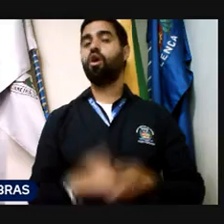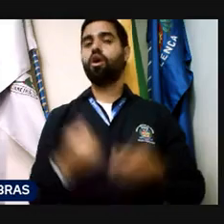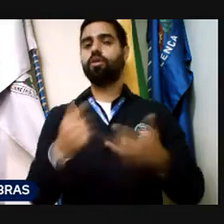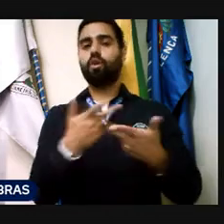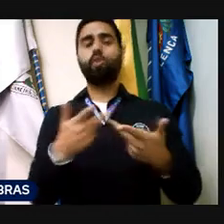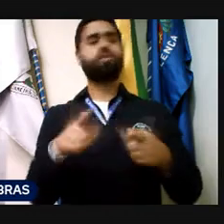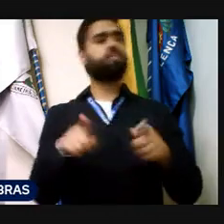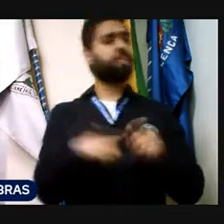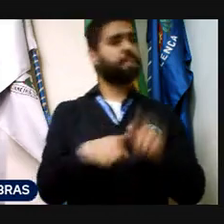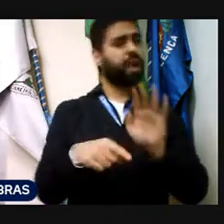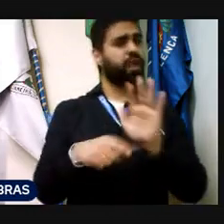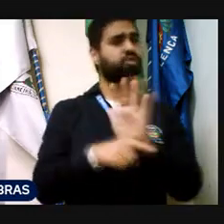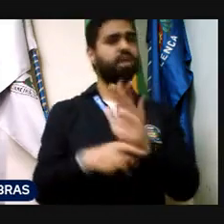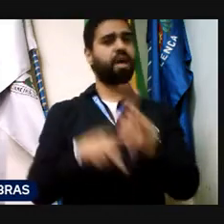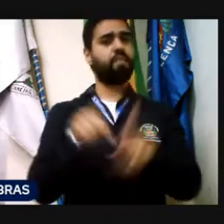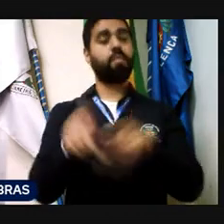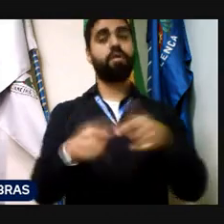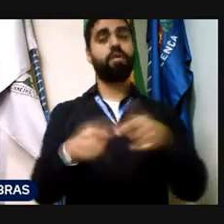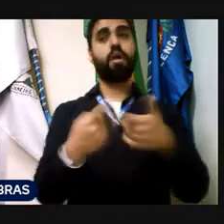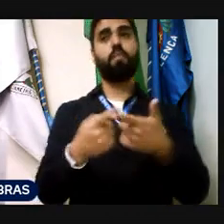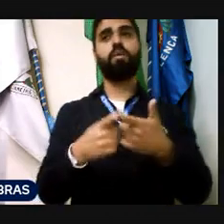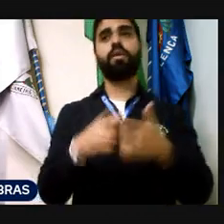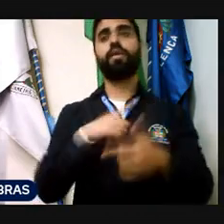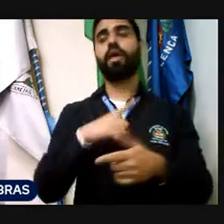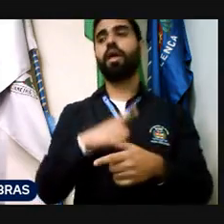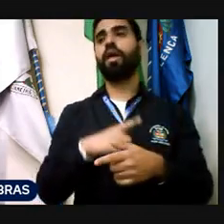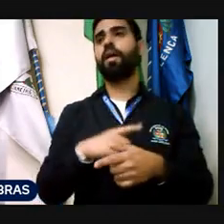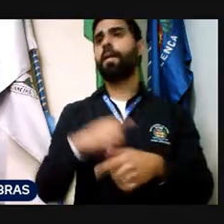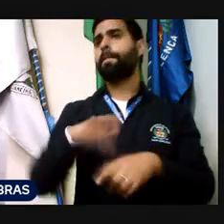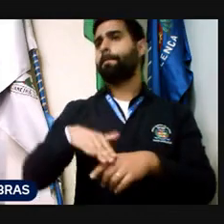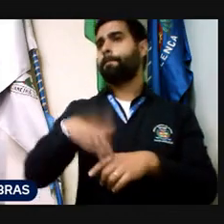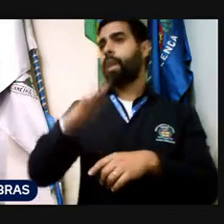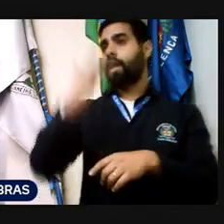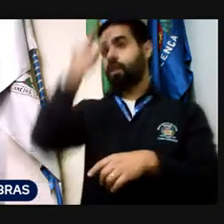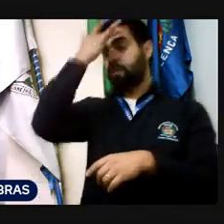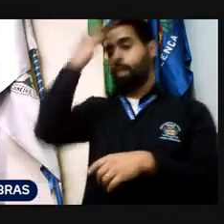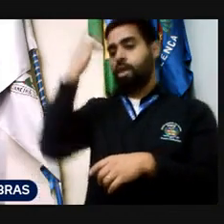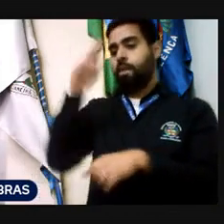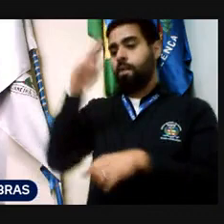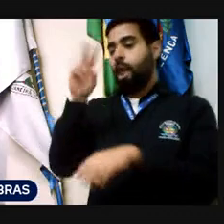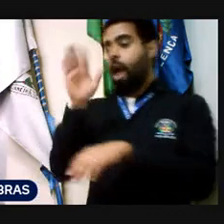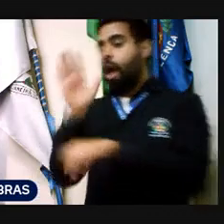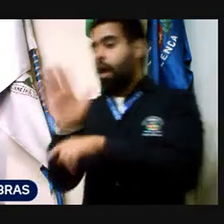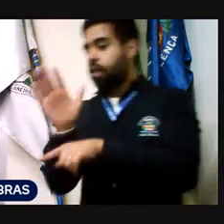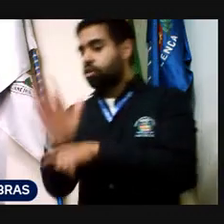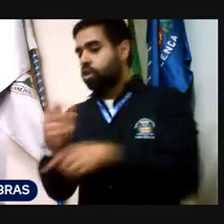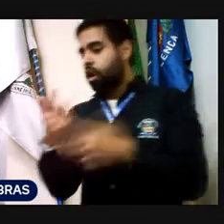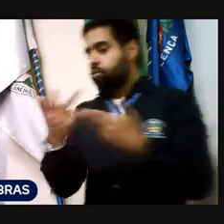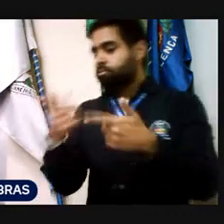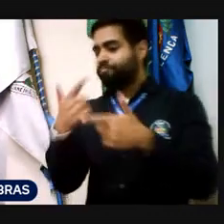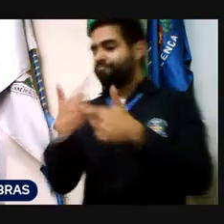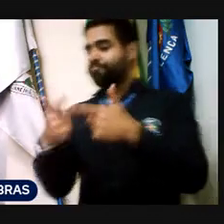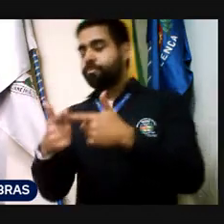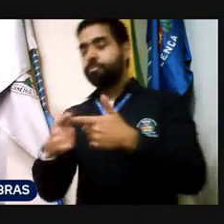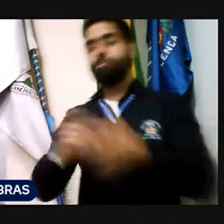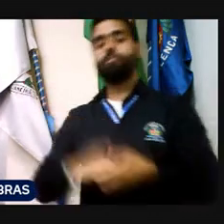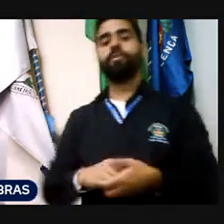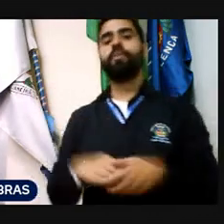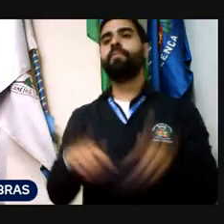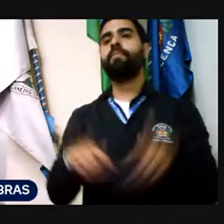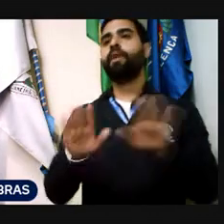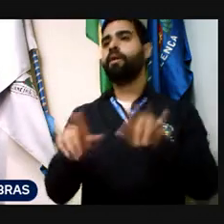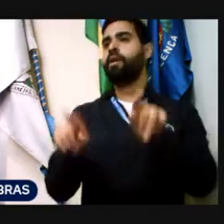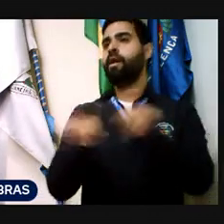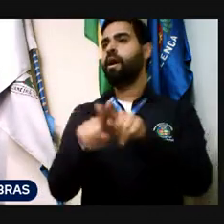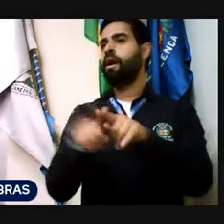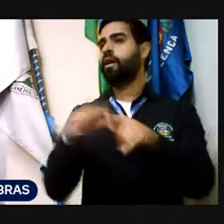para os moradores e para o bairro. Pois além do Estado alcançar mais pessoas e assim assisti-las conforme suas necessidades, que é o prioritário, mas também